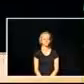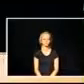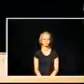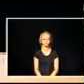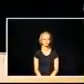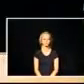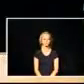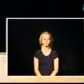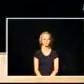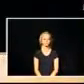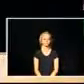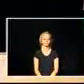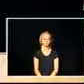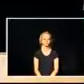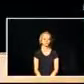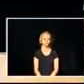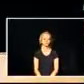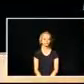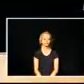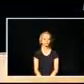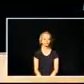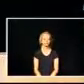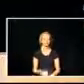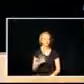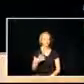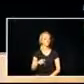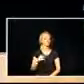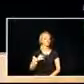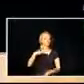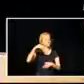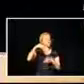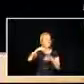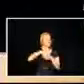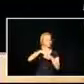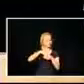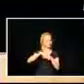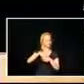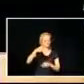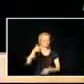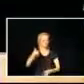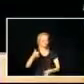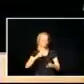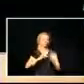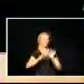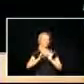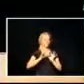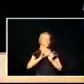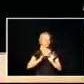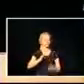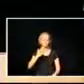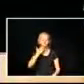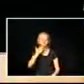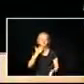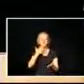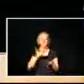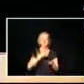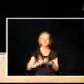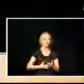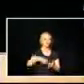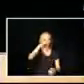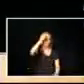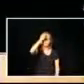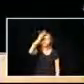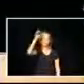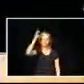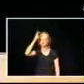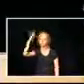Mais uma vez, então, votarei favorável ao projeto e apelo à Prefeitura para que envie o projeto que trata